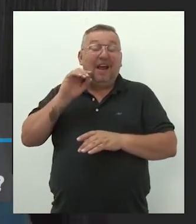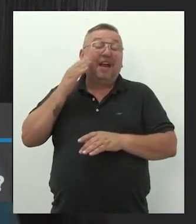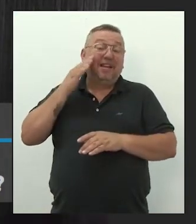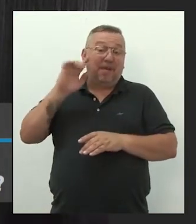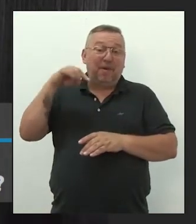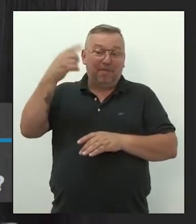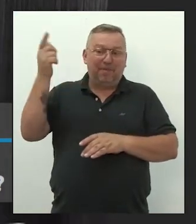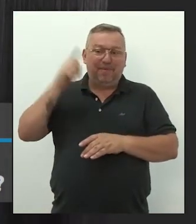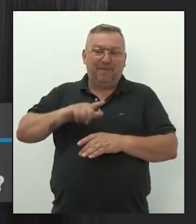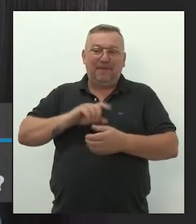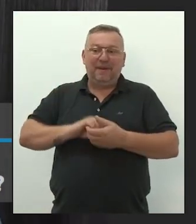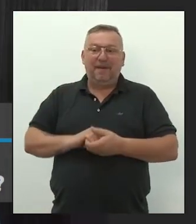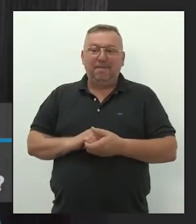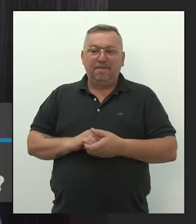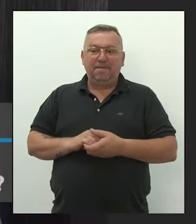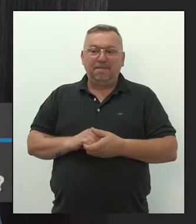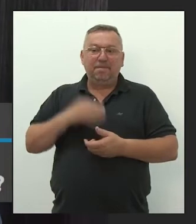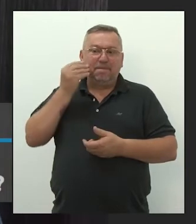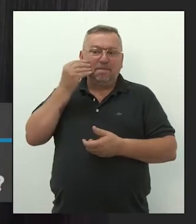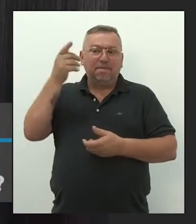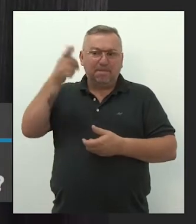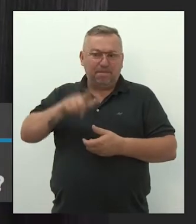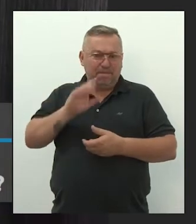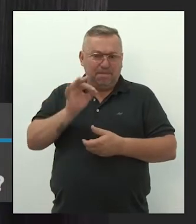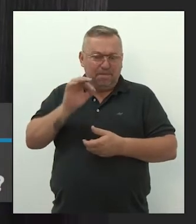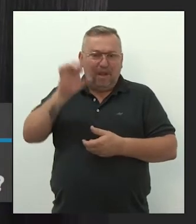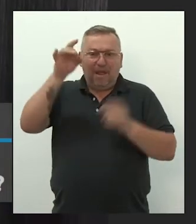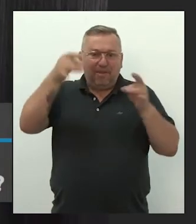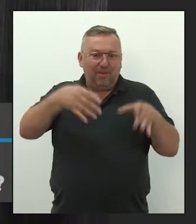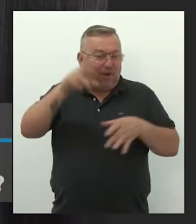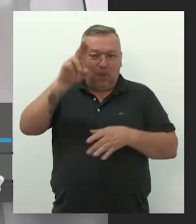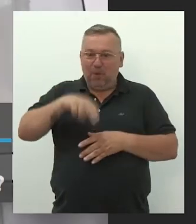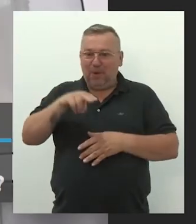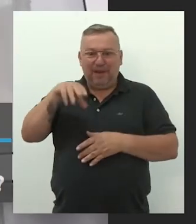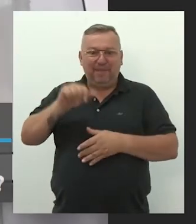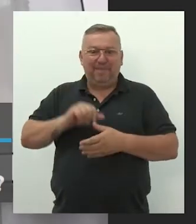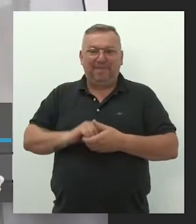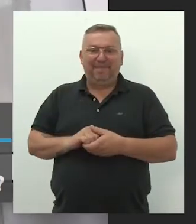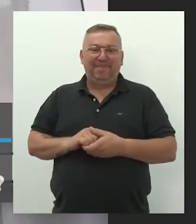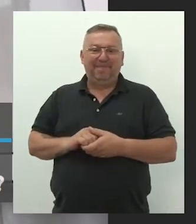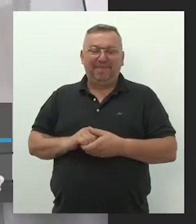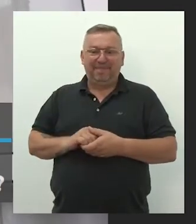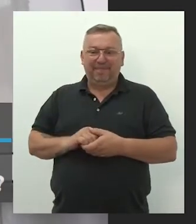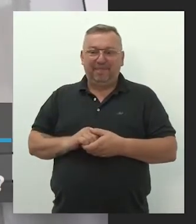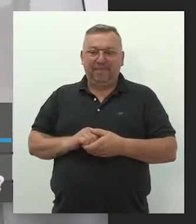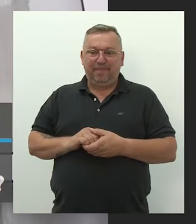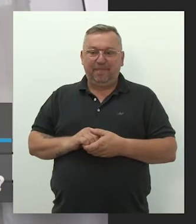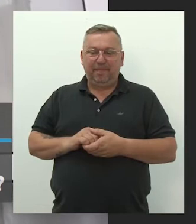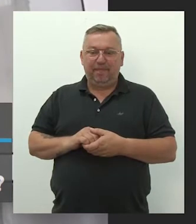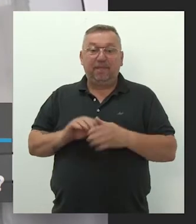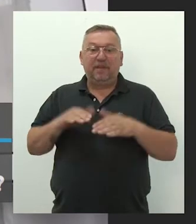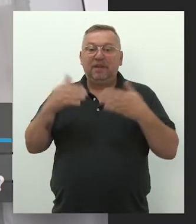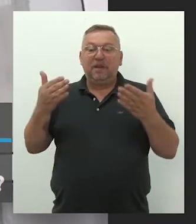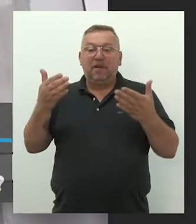gente consegue. Vamos tentar de novo, não é isso? Desistir nunca. Exatamente. E aí,